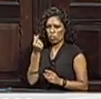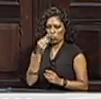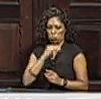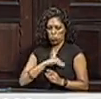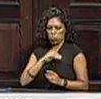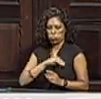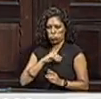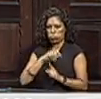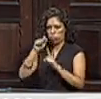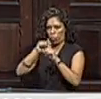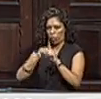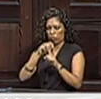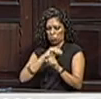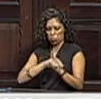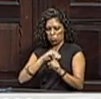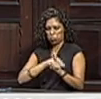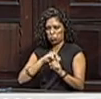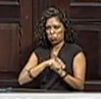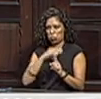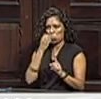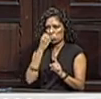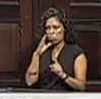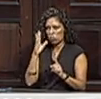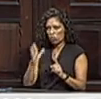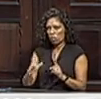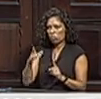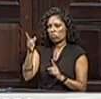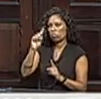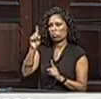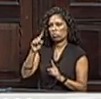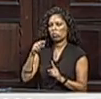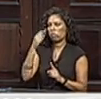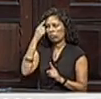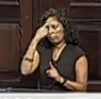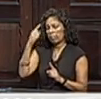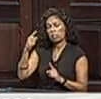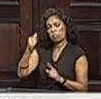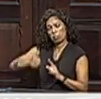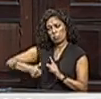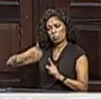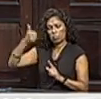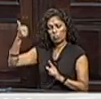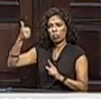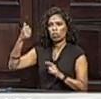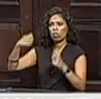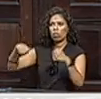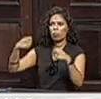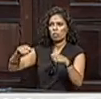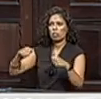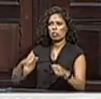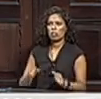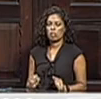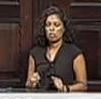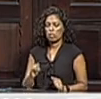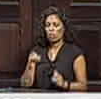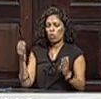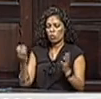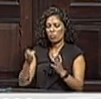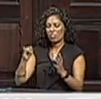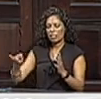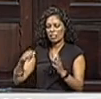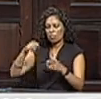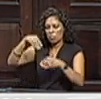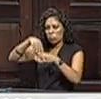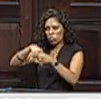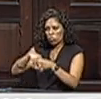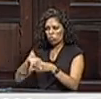classe trabalhadora e para o setor patronal que o Poder Legislativo Estadual, quando vota uma lei em